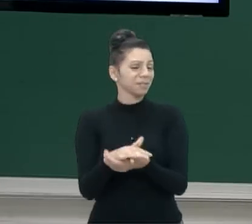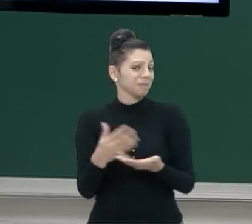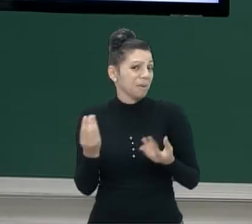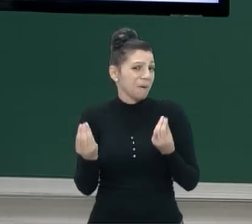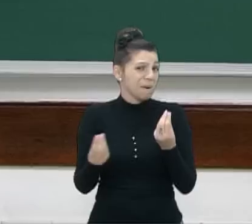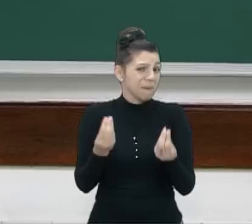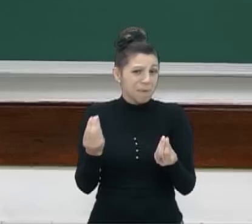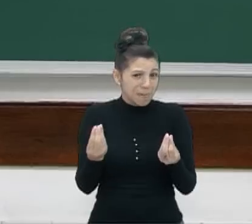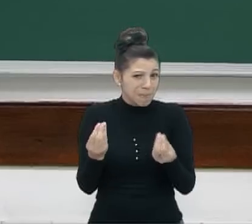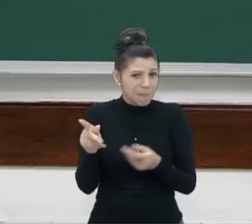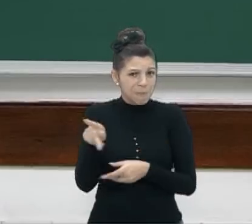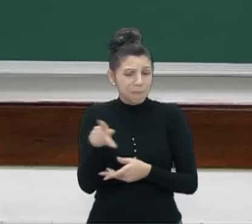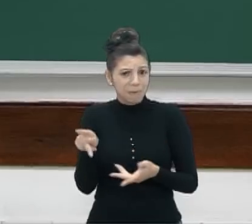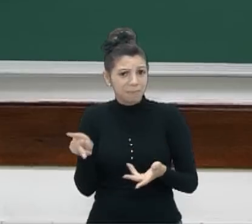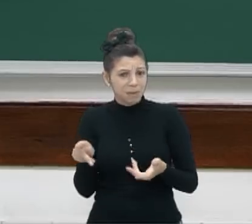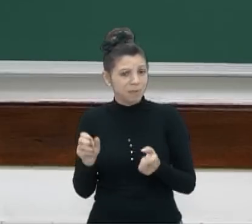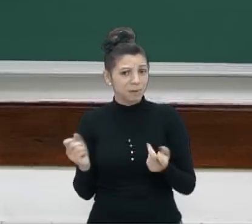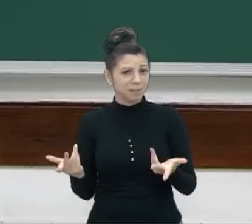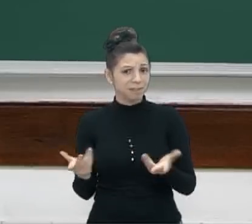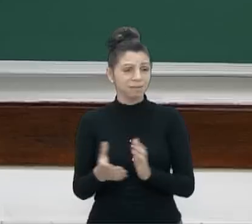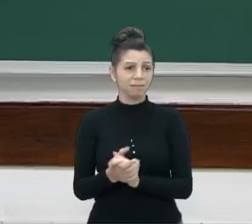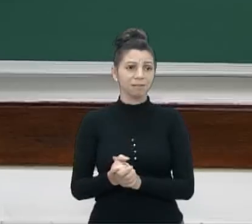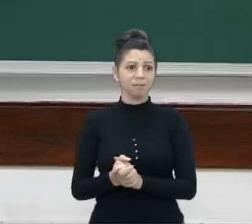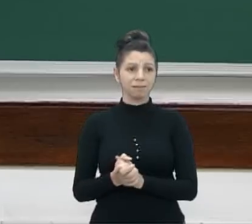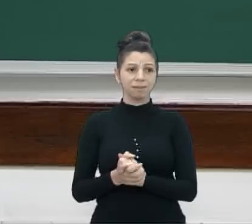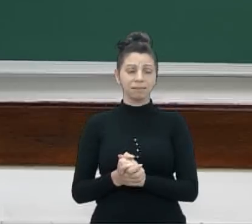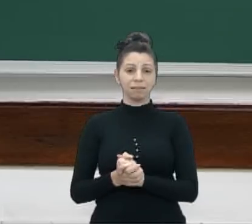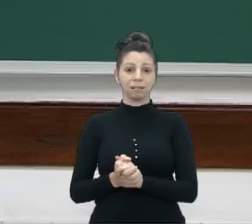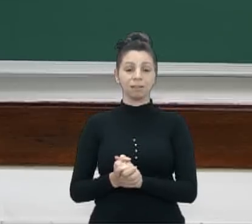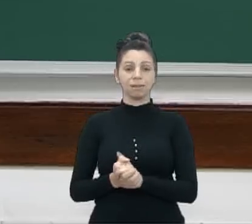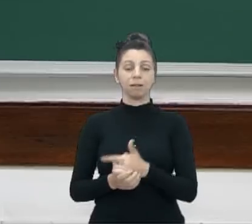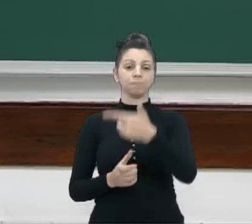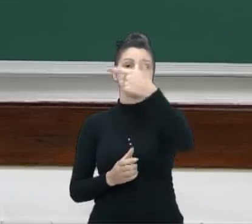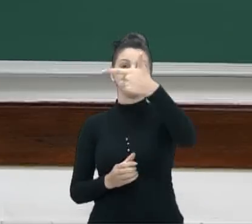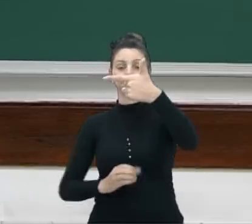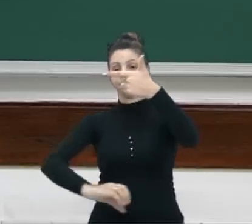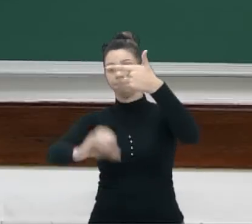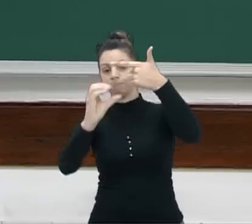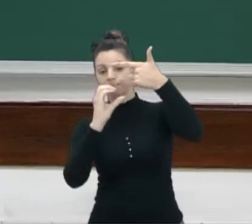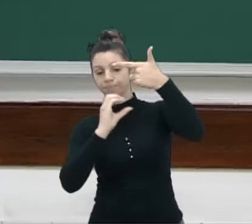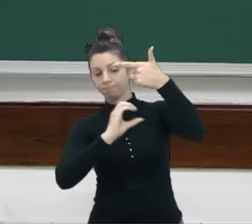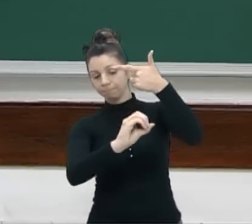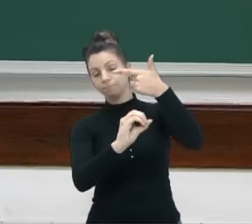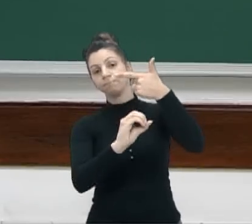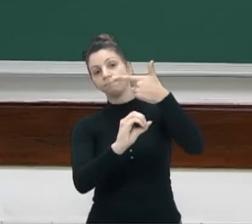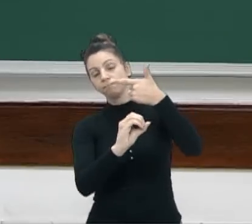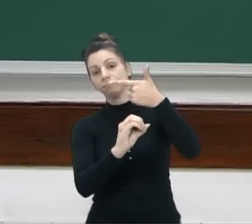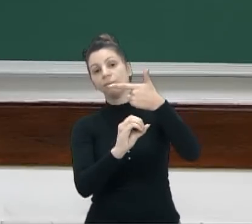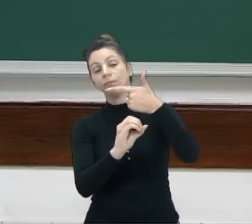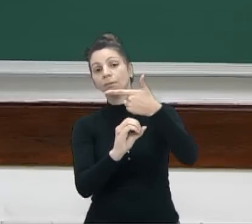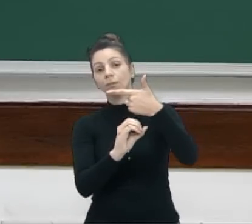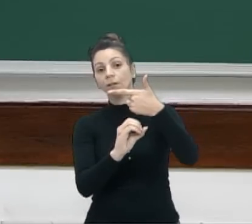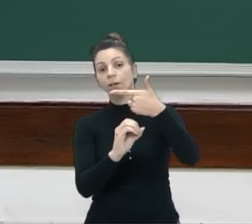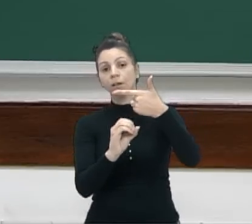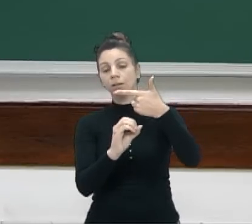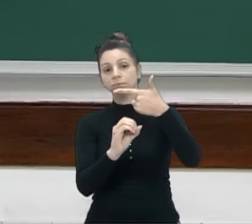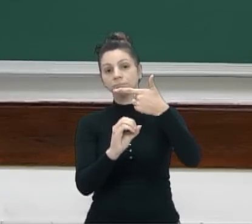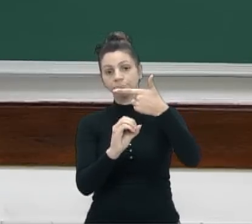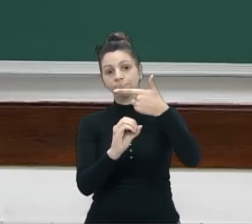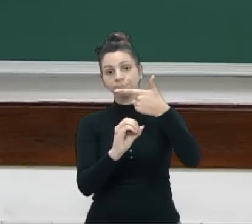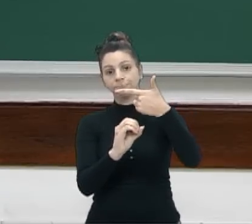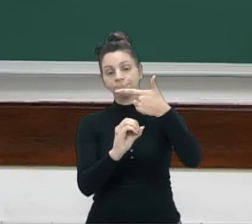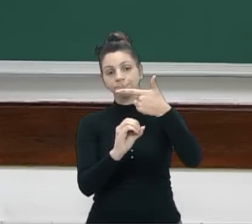Nenhuma, professora. Muito bem. Então, vai ser 0 unidades, ou seja, não cabe nenhuma